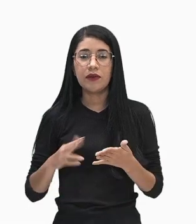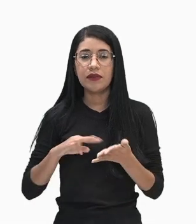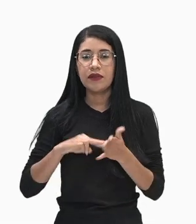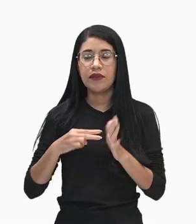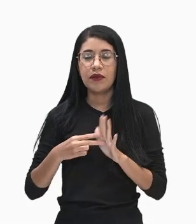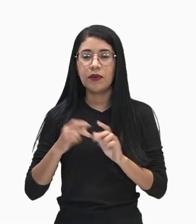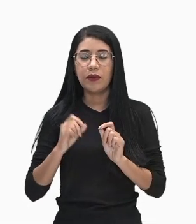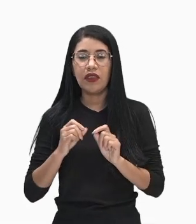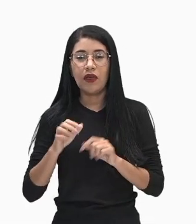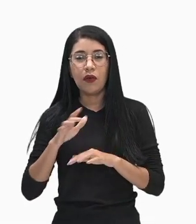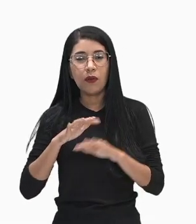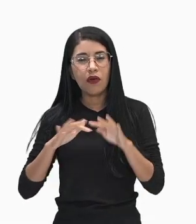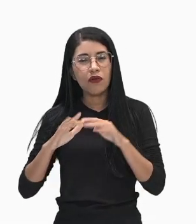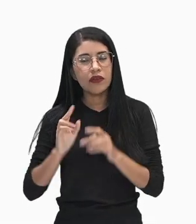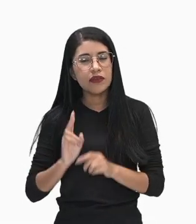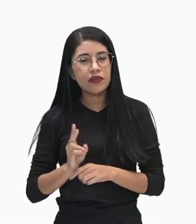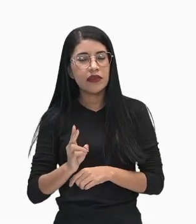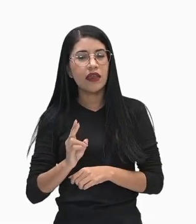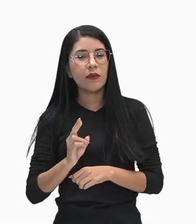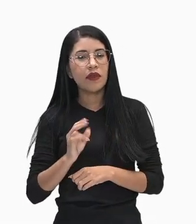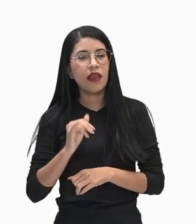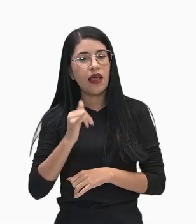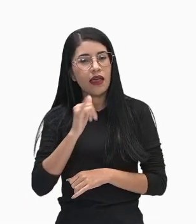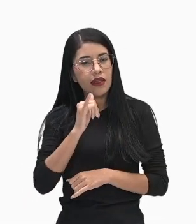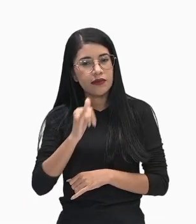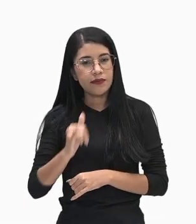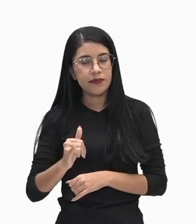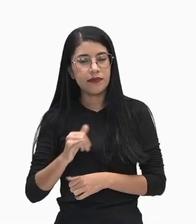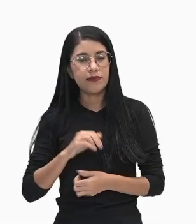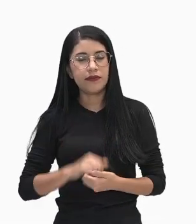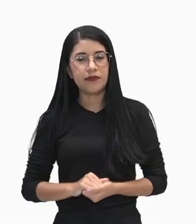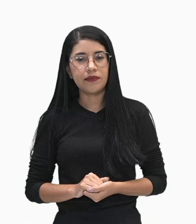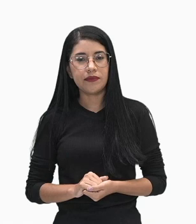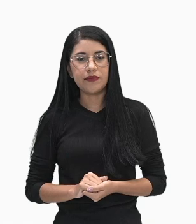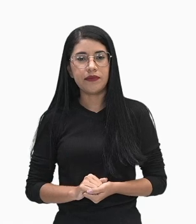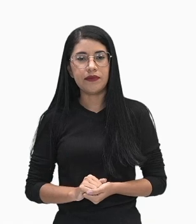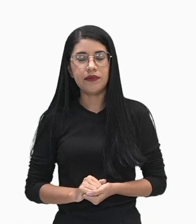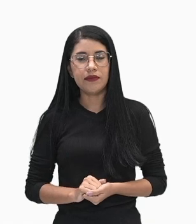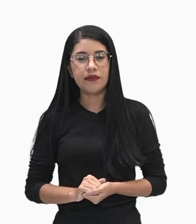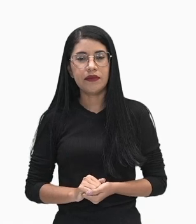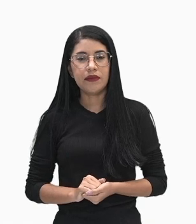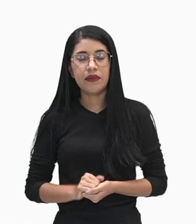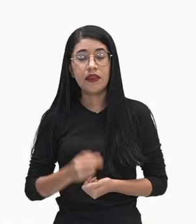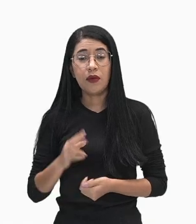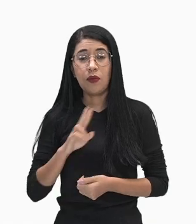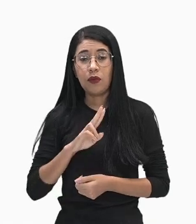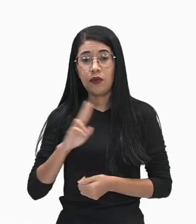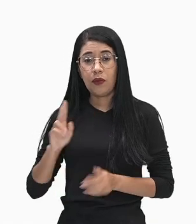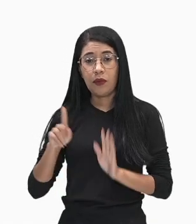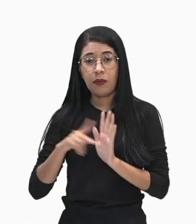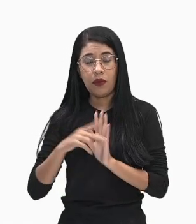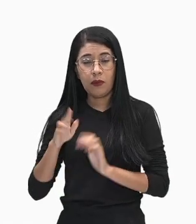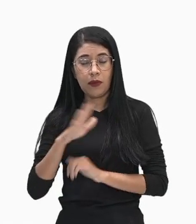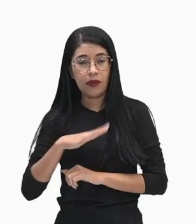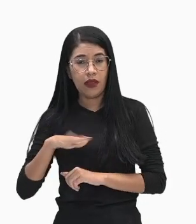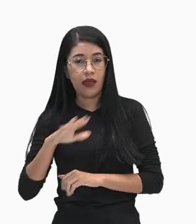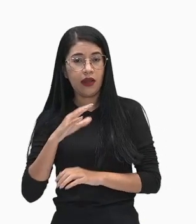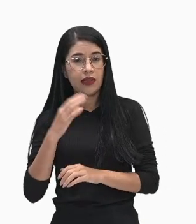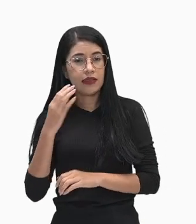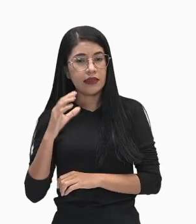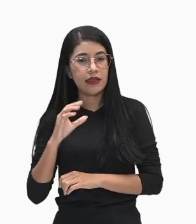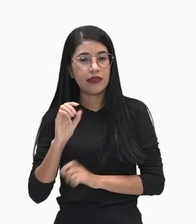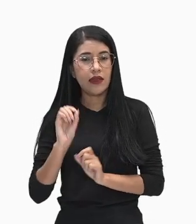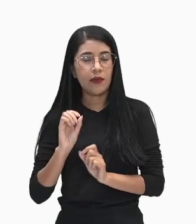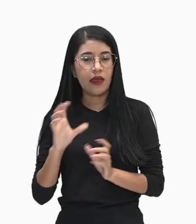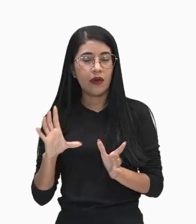movimento constante das cargas elétricas. O nome dessa ciência faz menção à